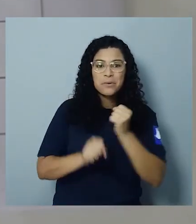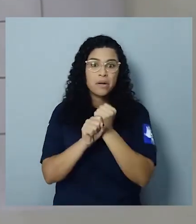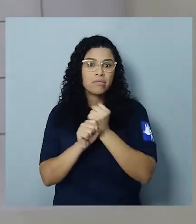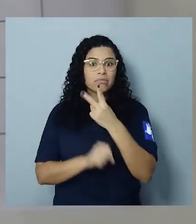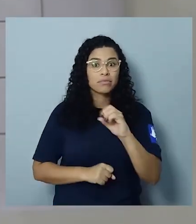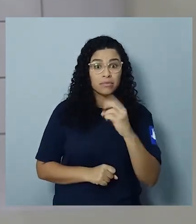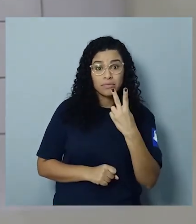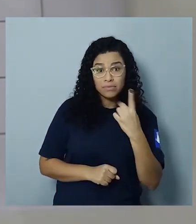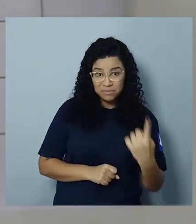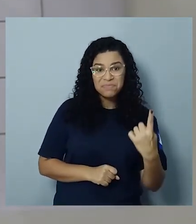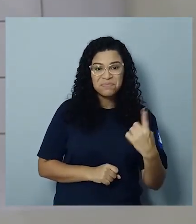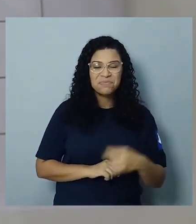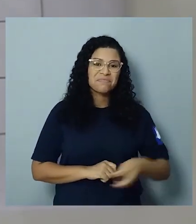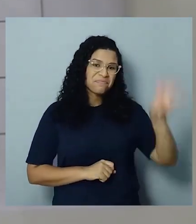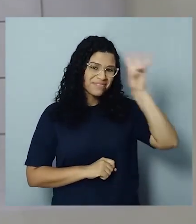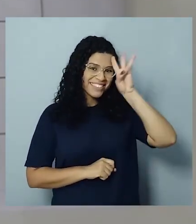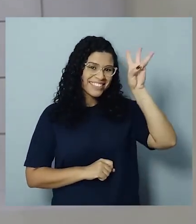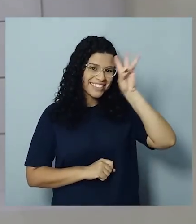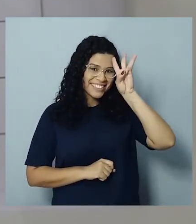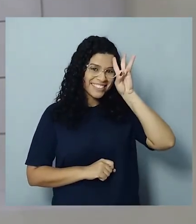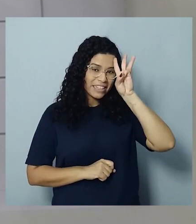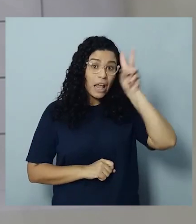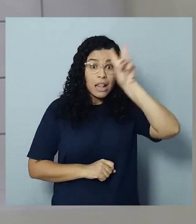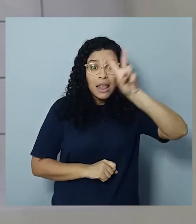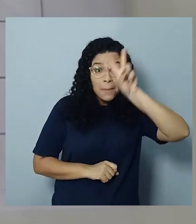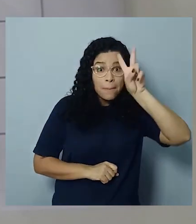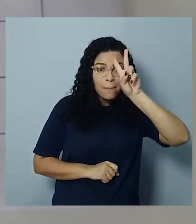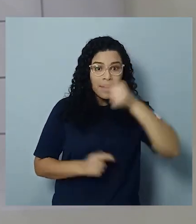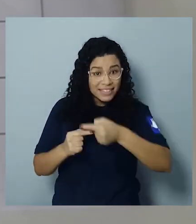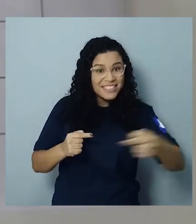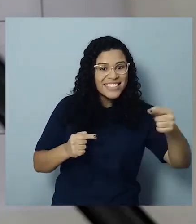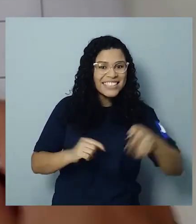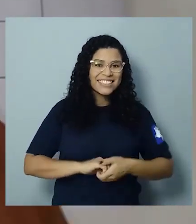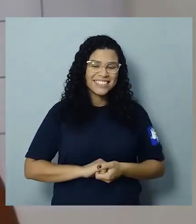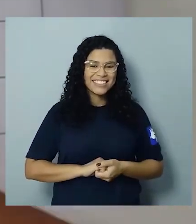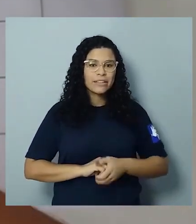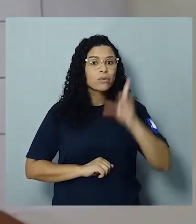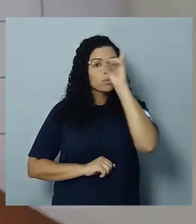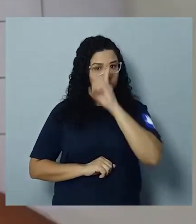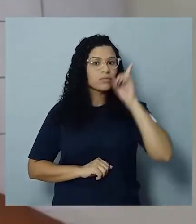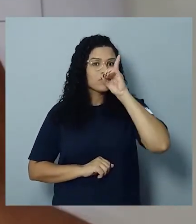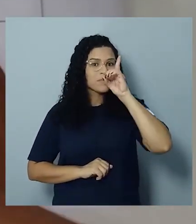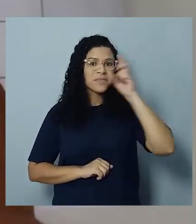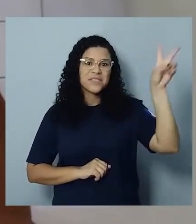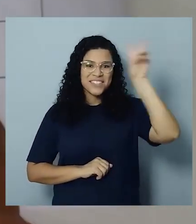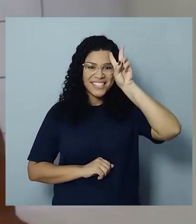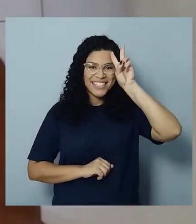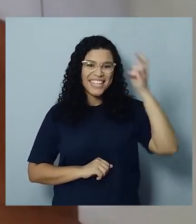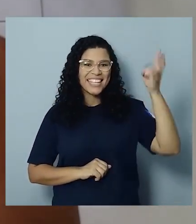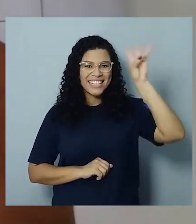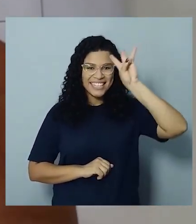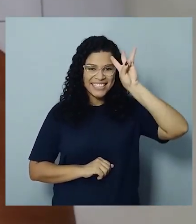março de 2021 terça-feira vamos Relembrar os dias da semana e domingo